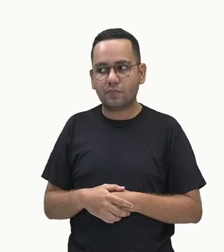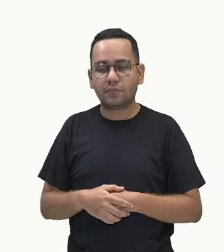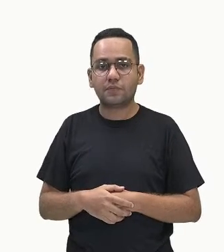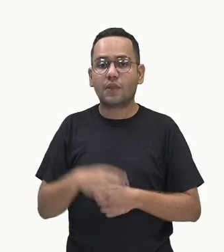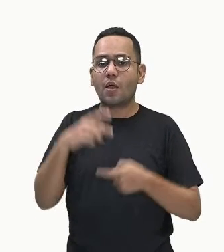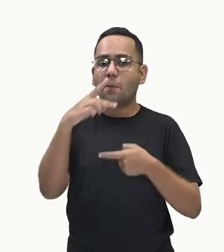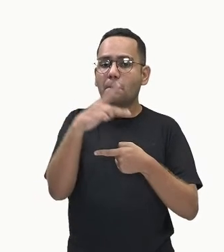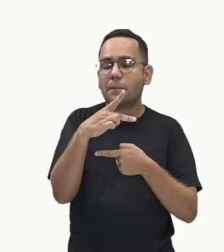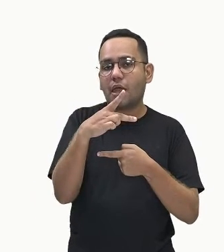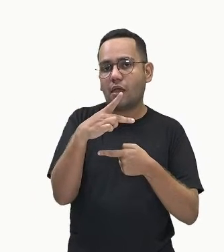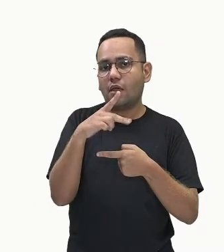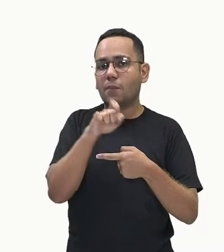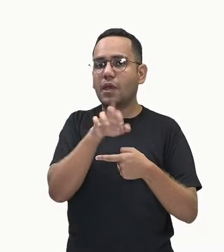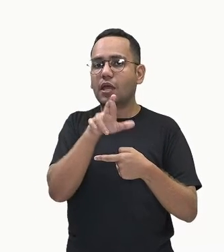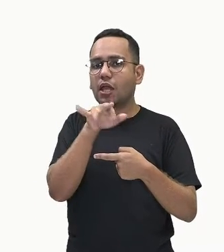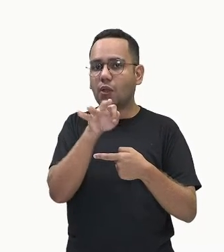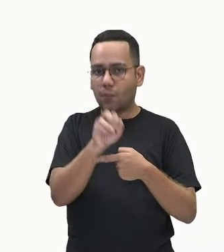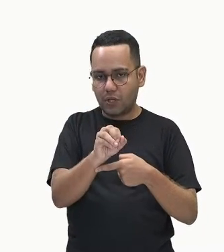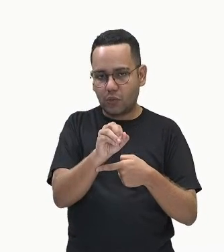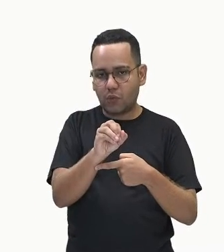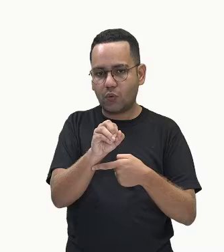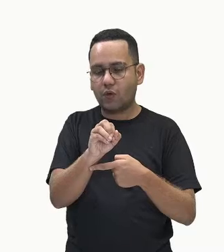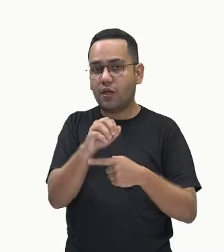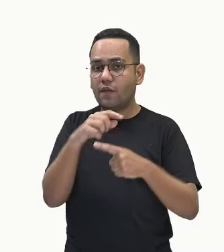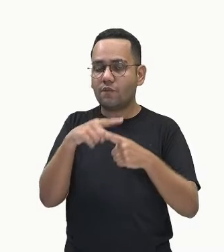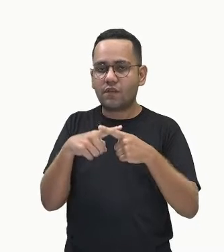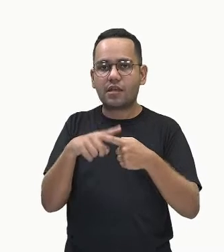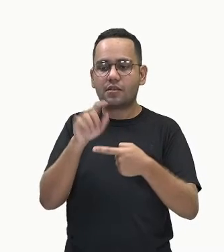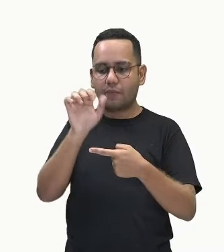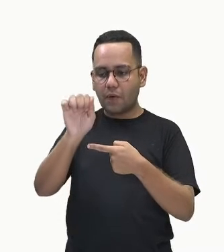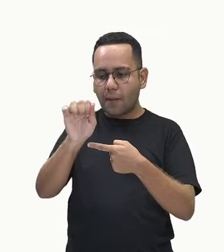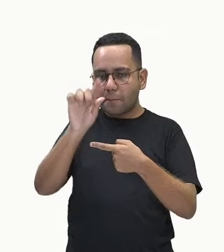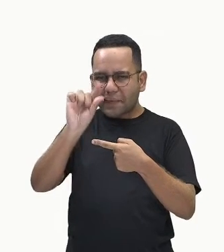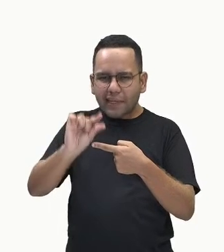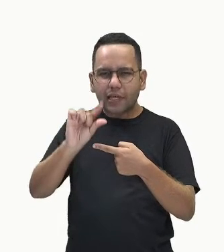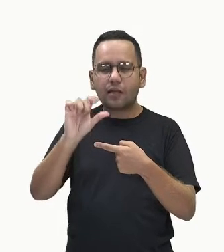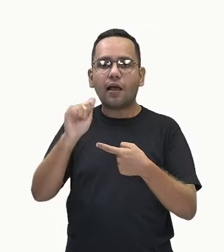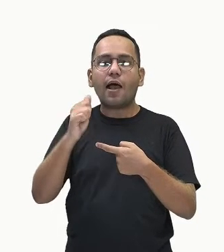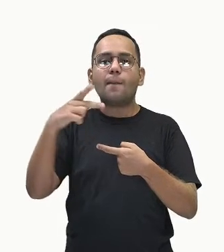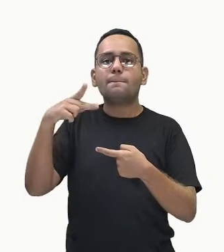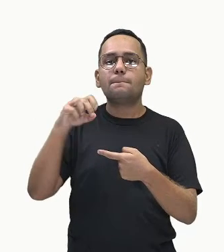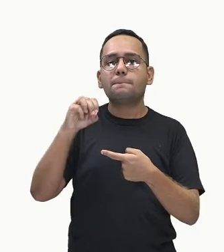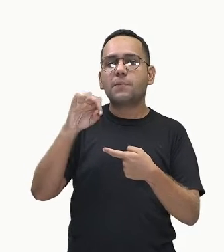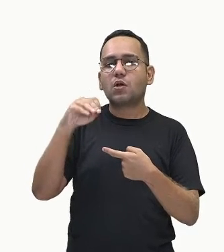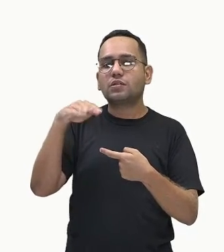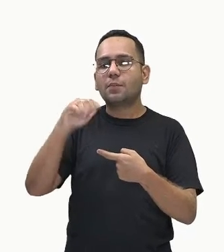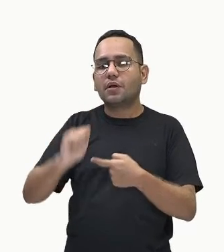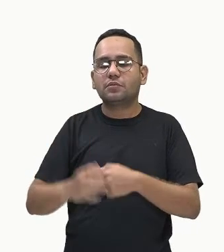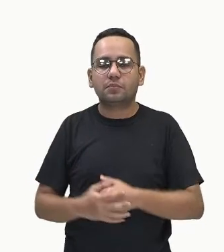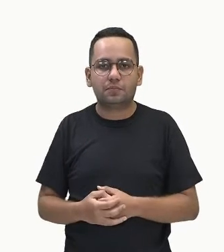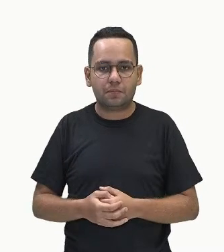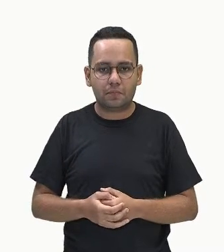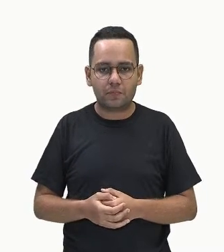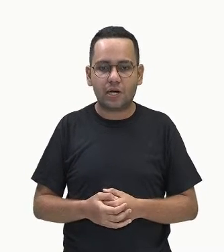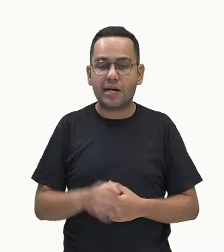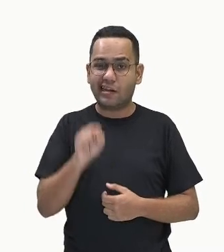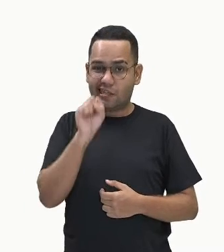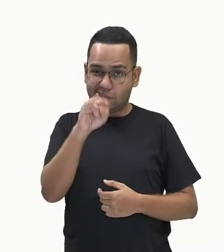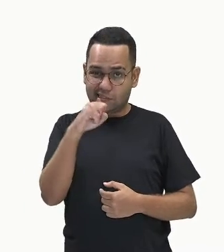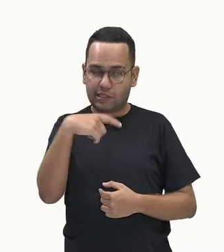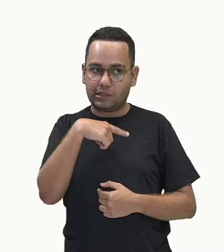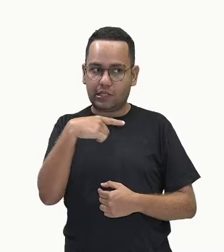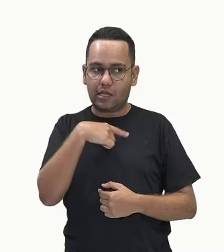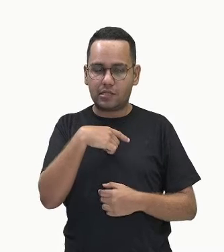o perímetro. A minúsculo refere-se ao apótema. Então, se eu souber o perímetro e o apótema dessa